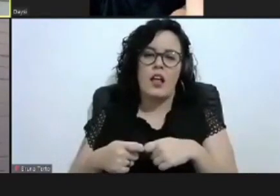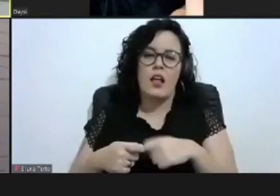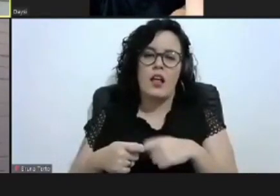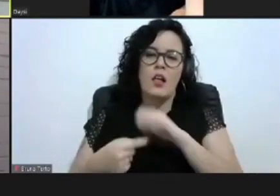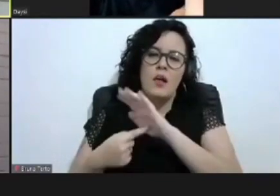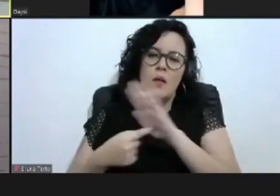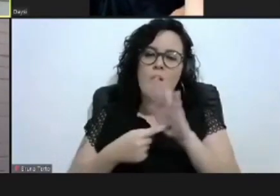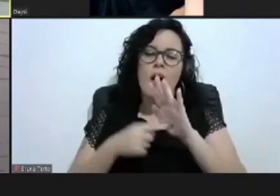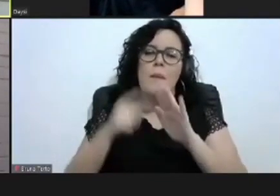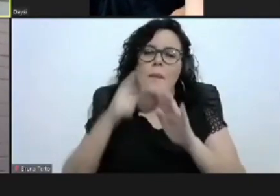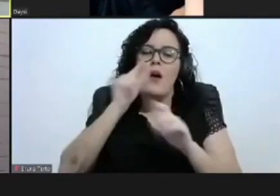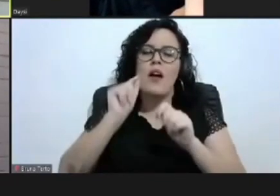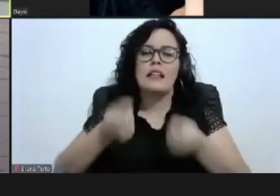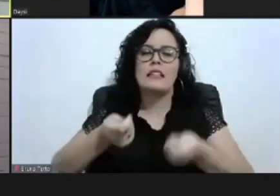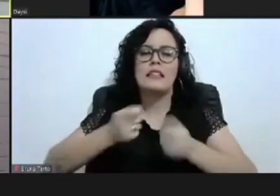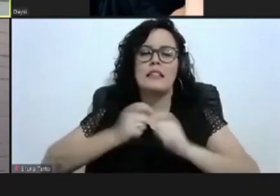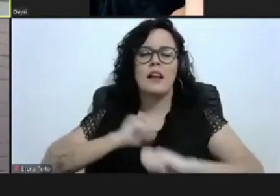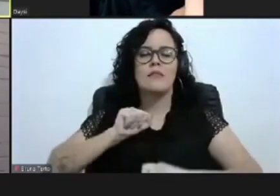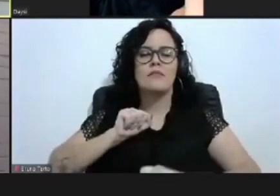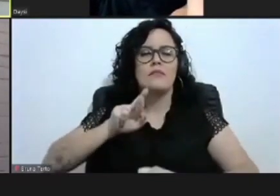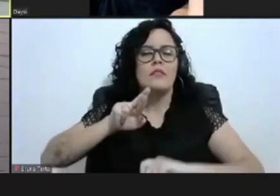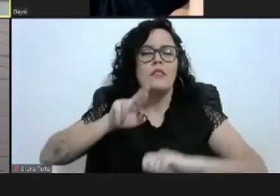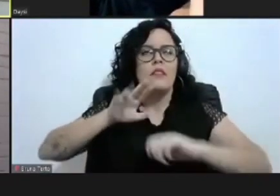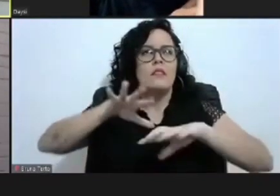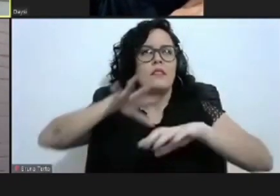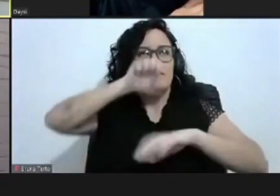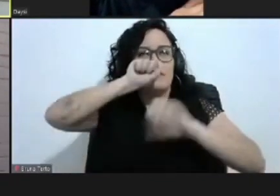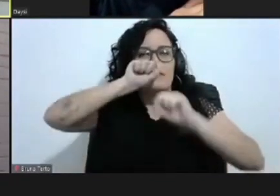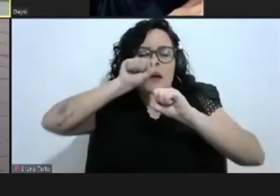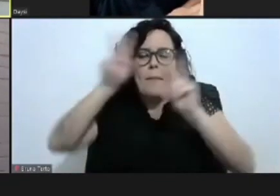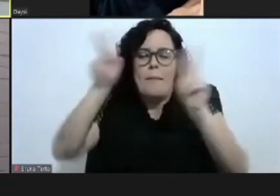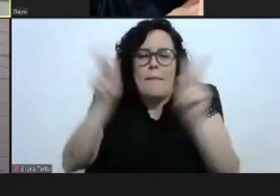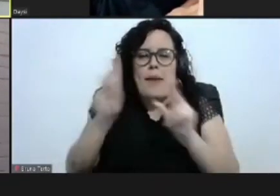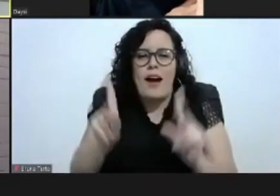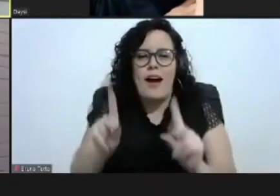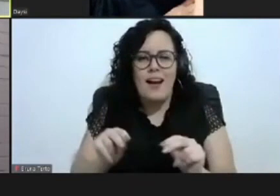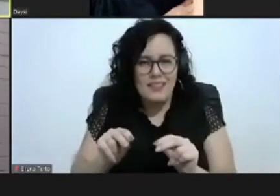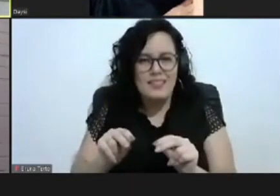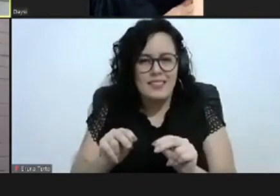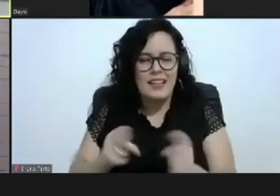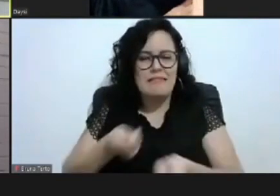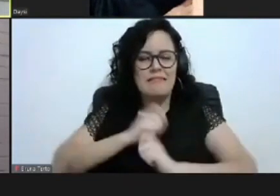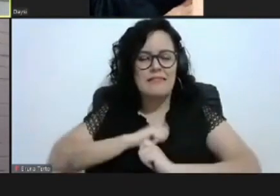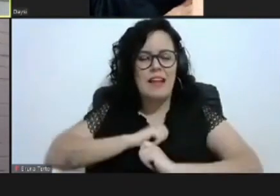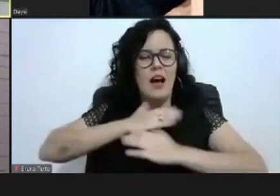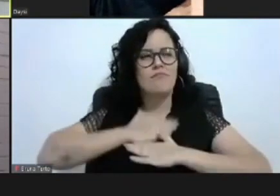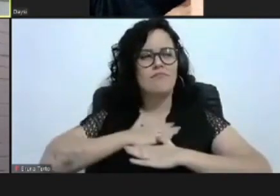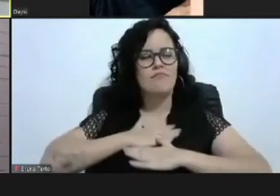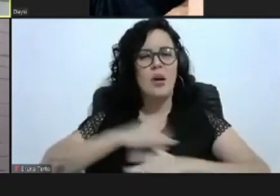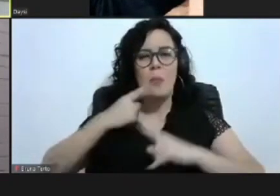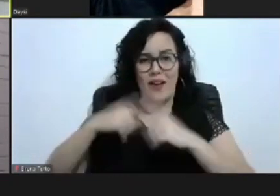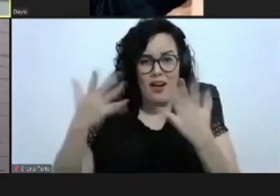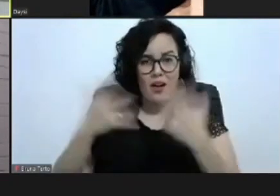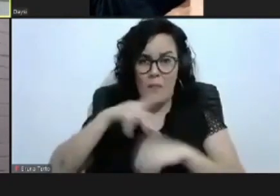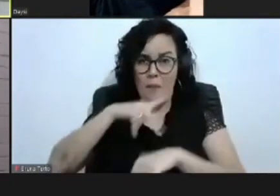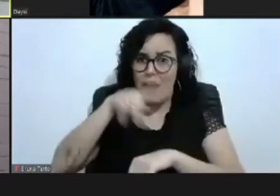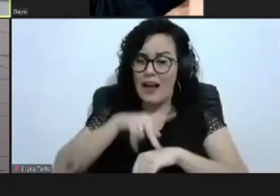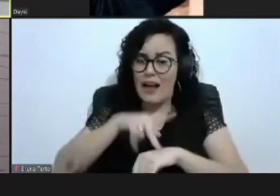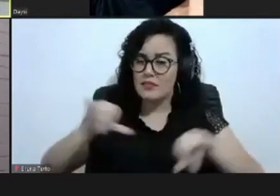vento fresco tão necessária para as nossas reflexões, para um país que está tão sofrido, tão amargurado,